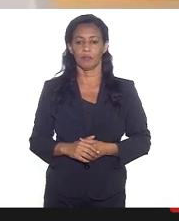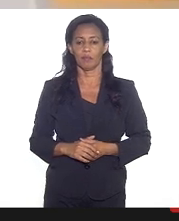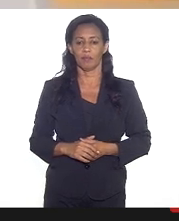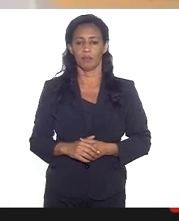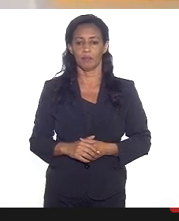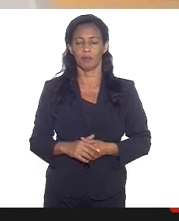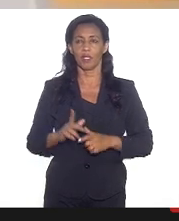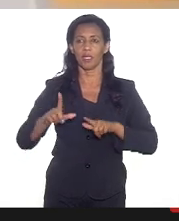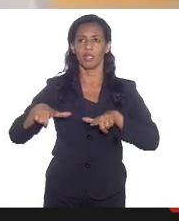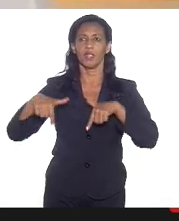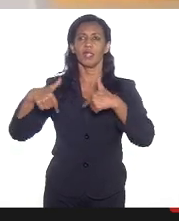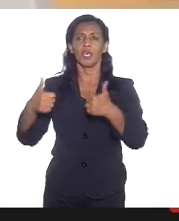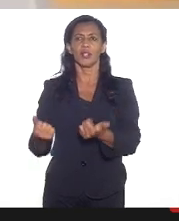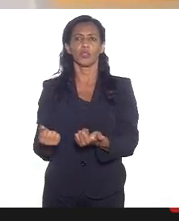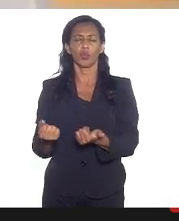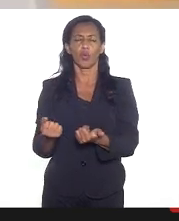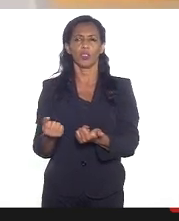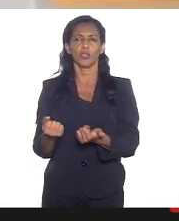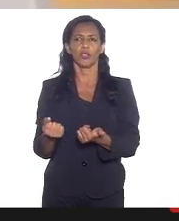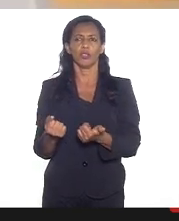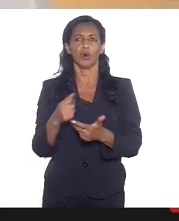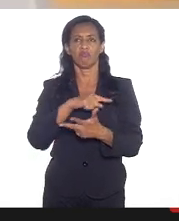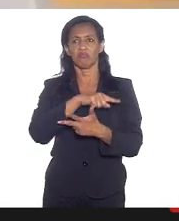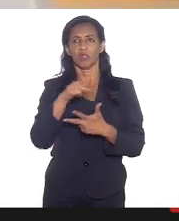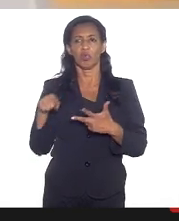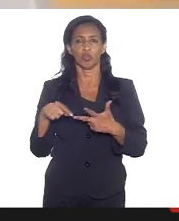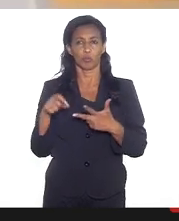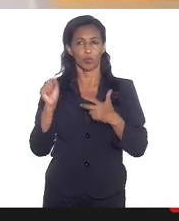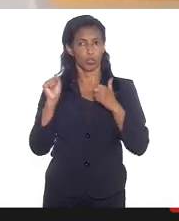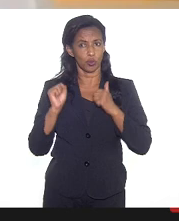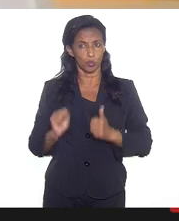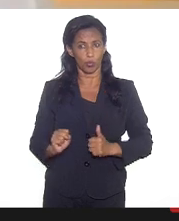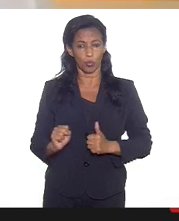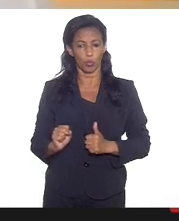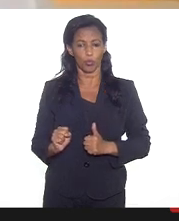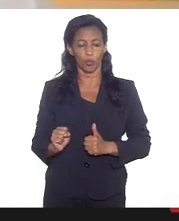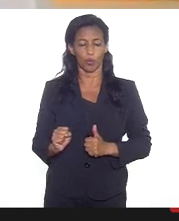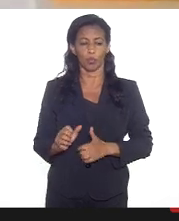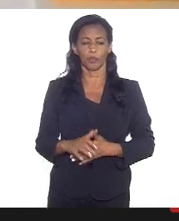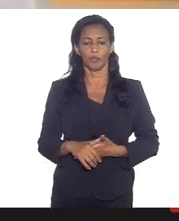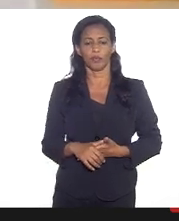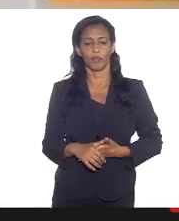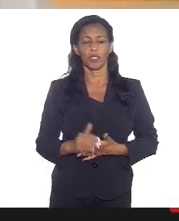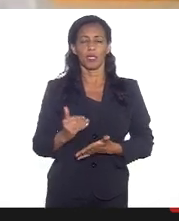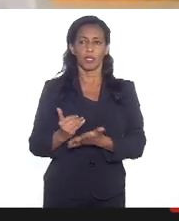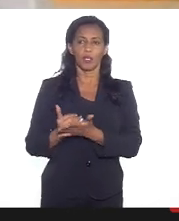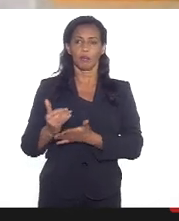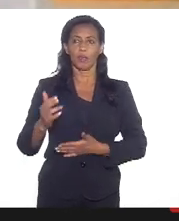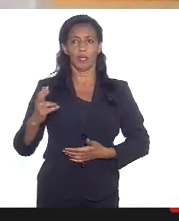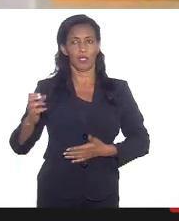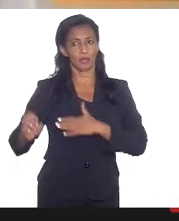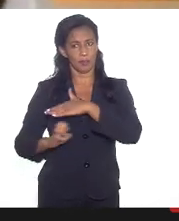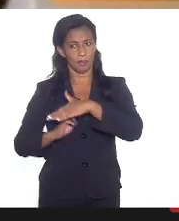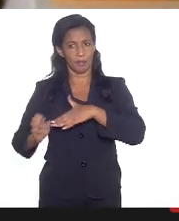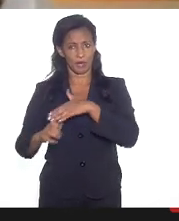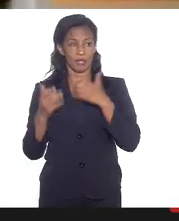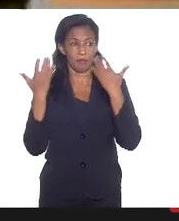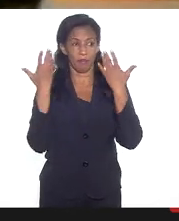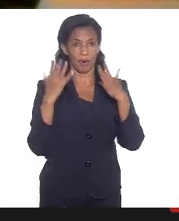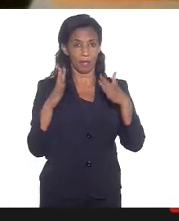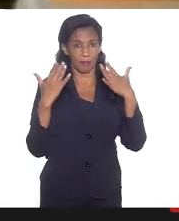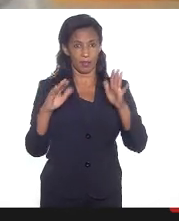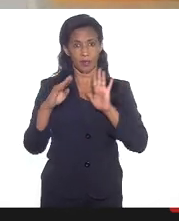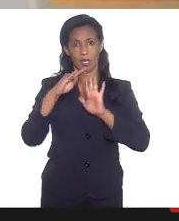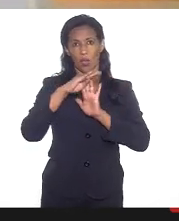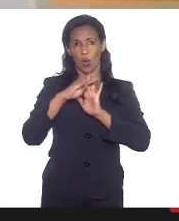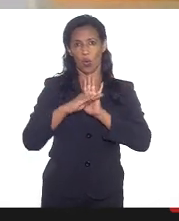ações cabem aos poderes públicos e à iniciativa privada, queria mencionar aqui e parabenizar o